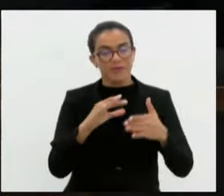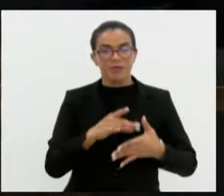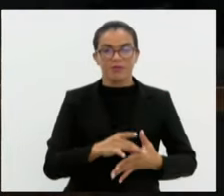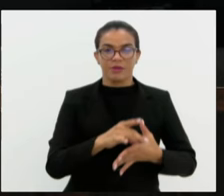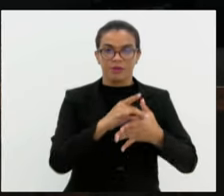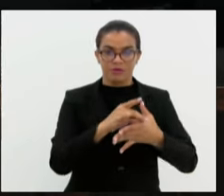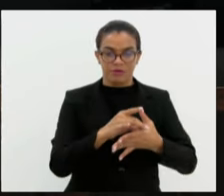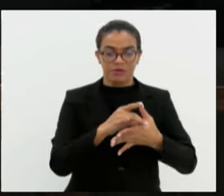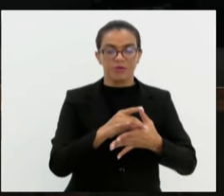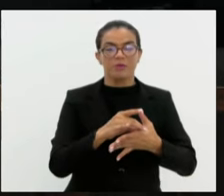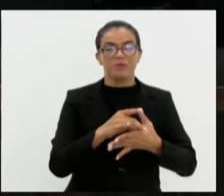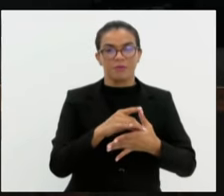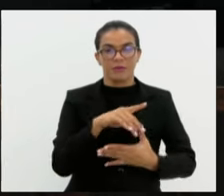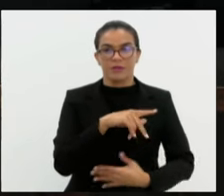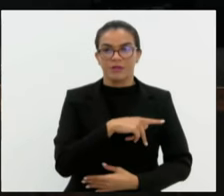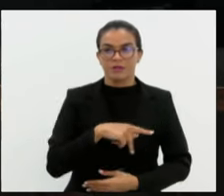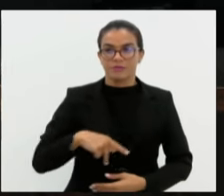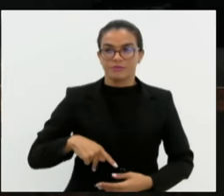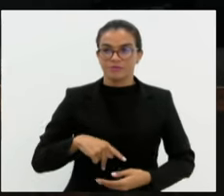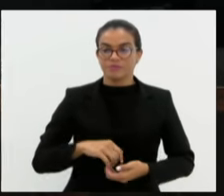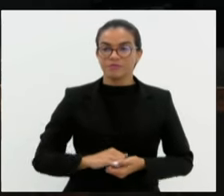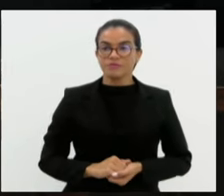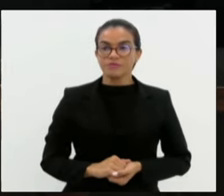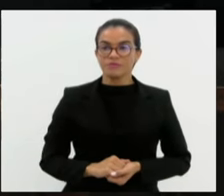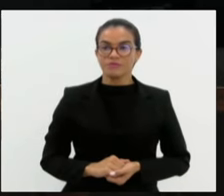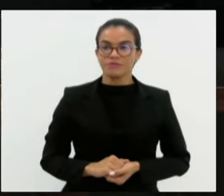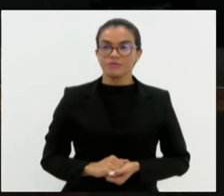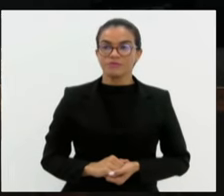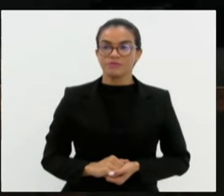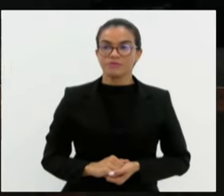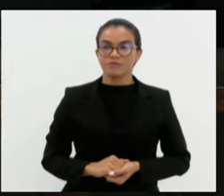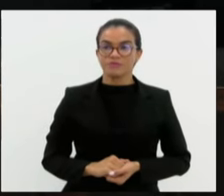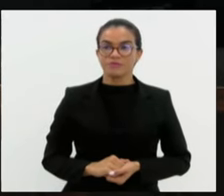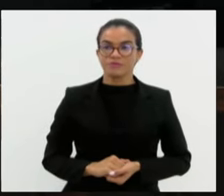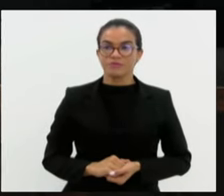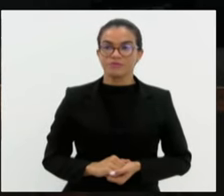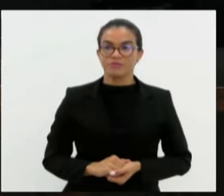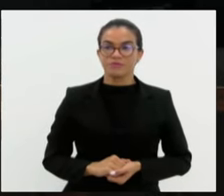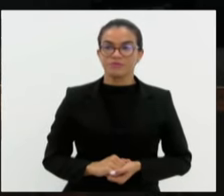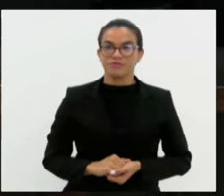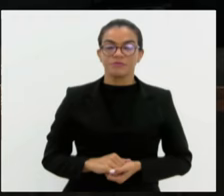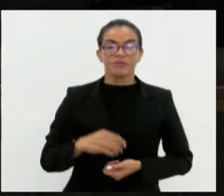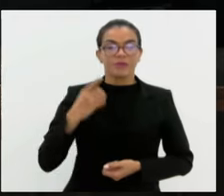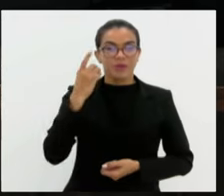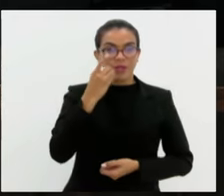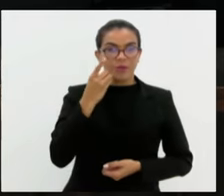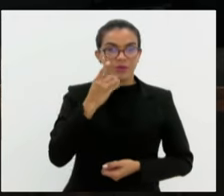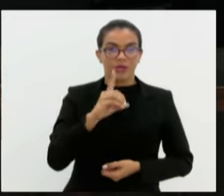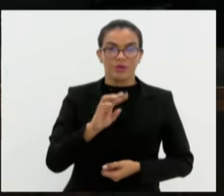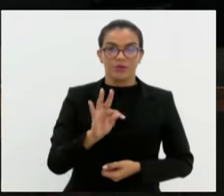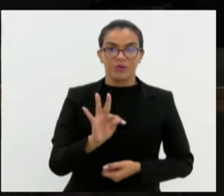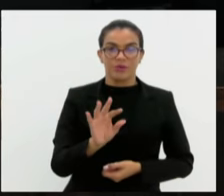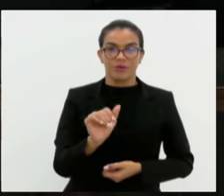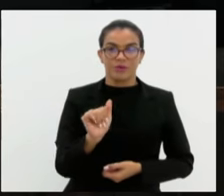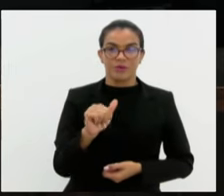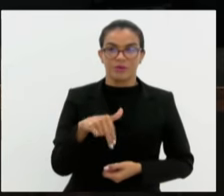trabalhos por todos. Presidente, pela ordem. Muito obrigado. Deputado Fábio Silva. Deputado Tandy Vieira.